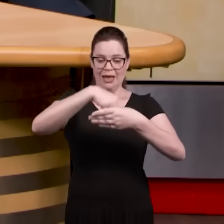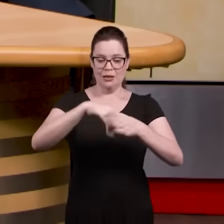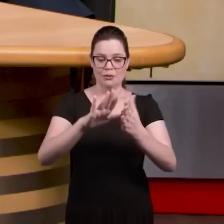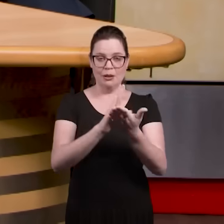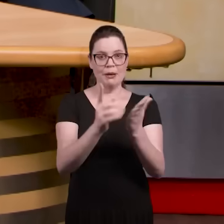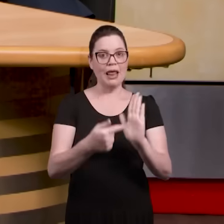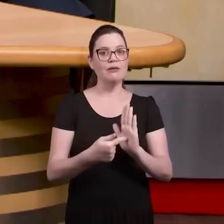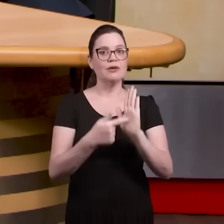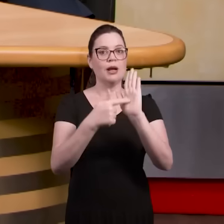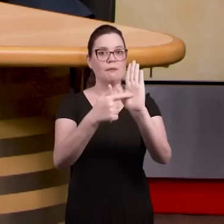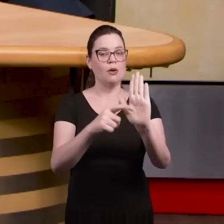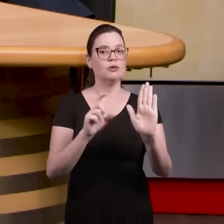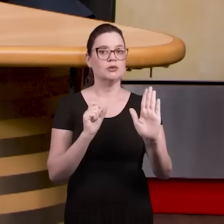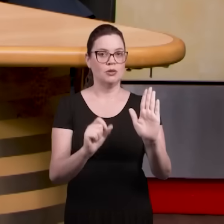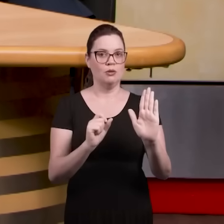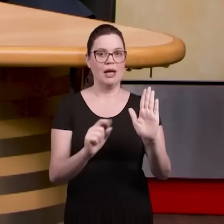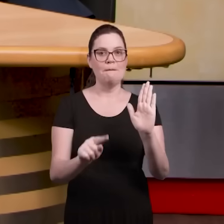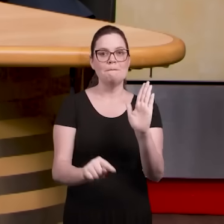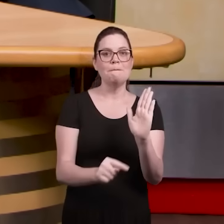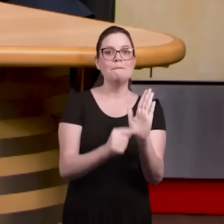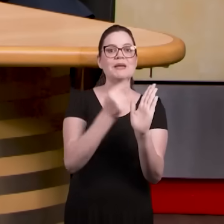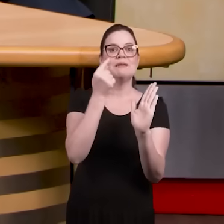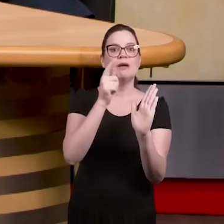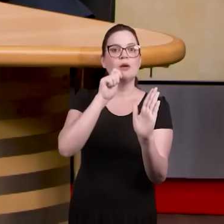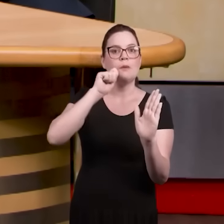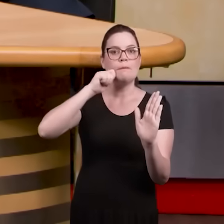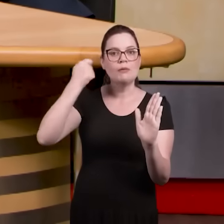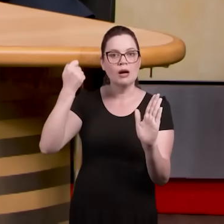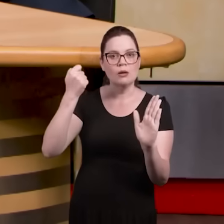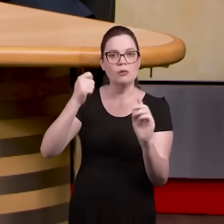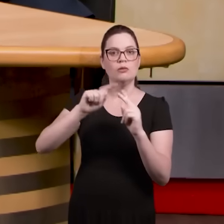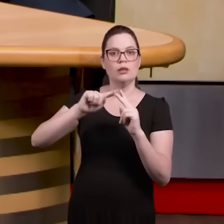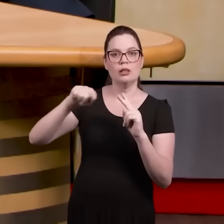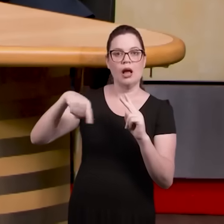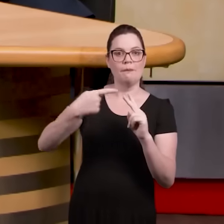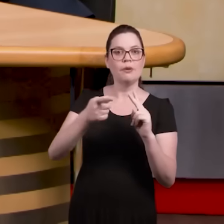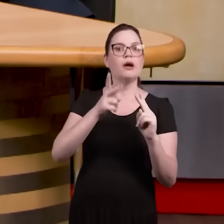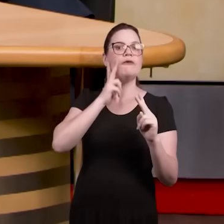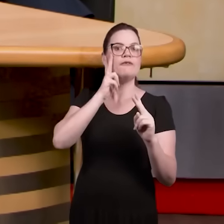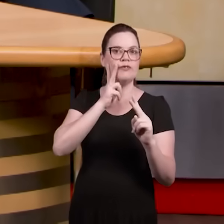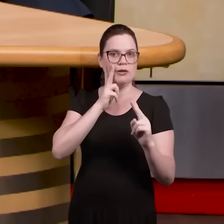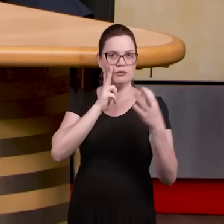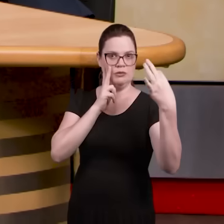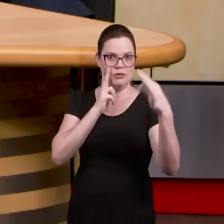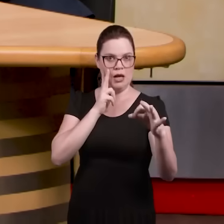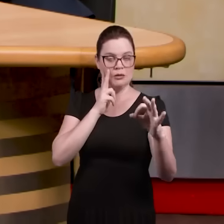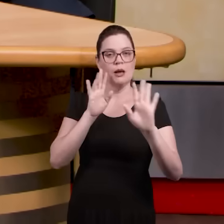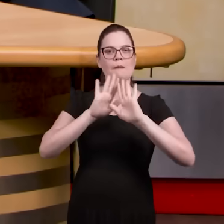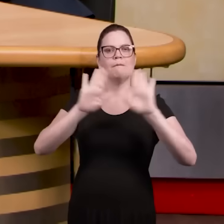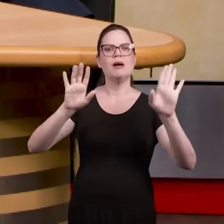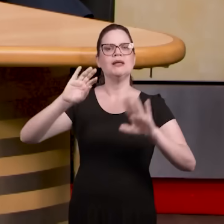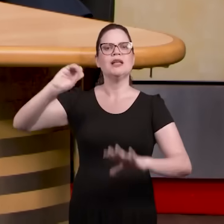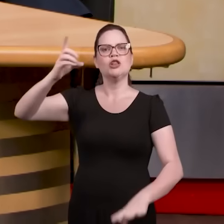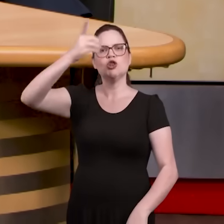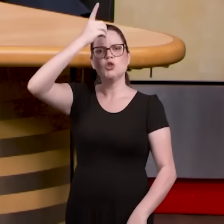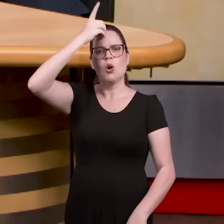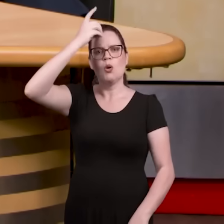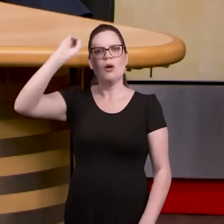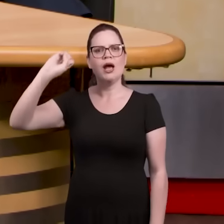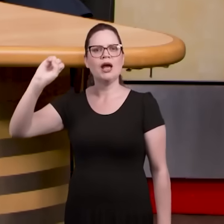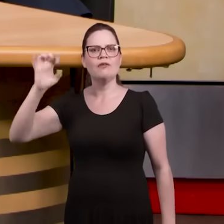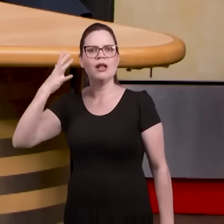Né? Esse dom não existe, não é isso que a palavra ensina. Quer dizer, esse dom está